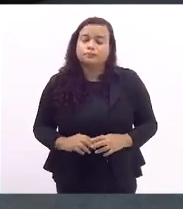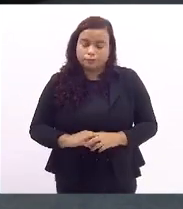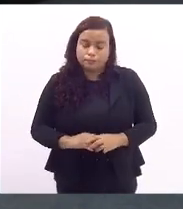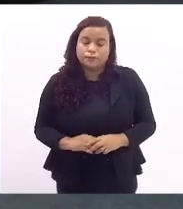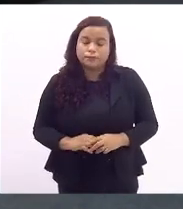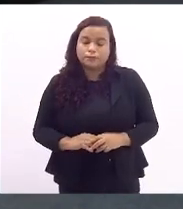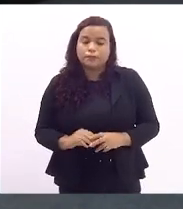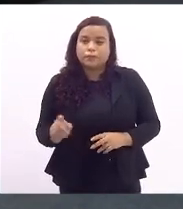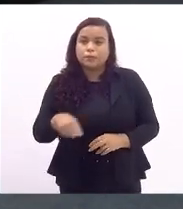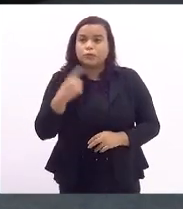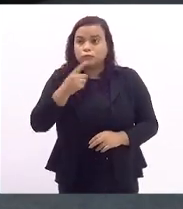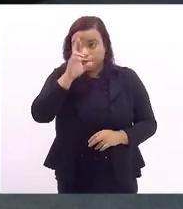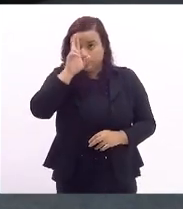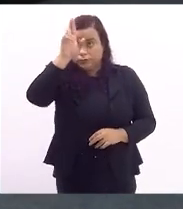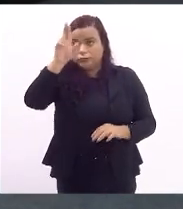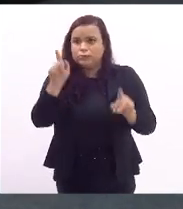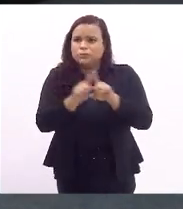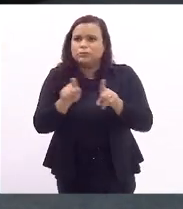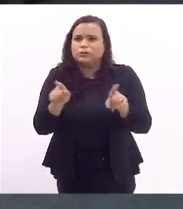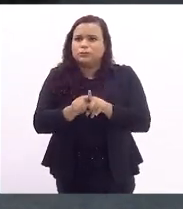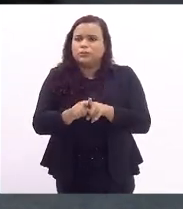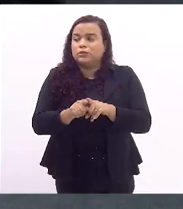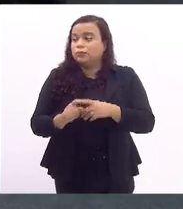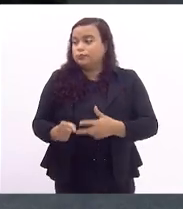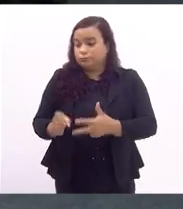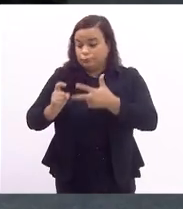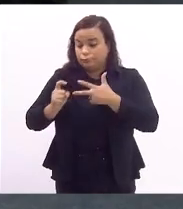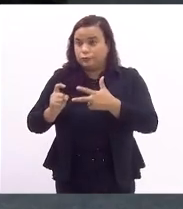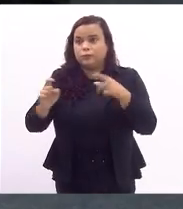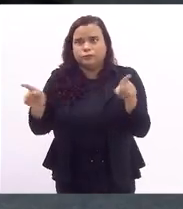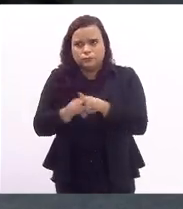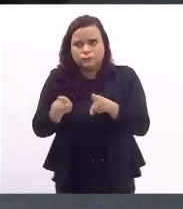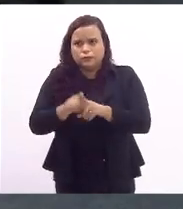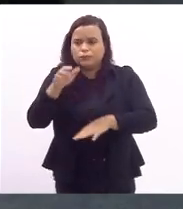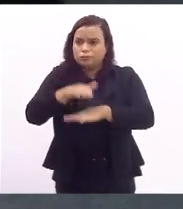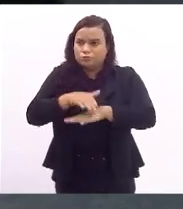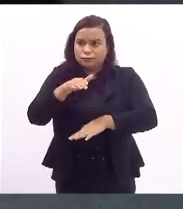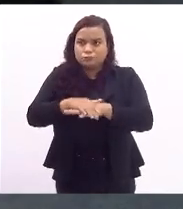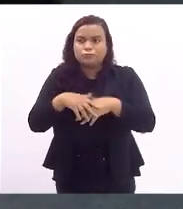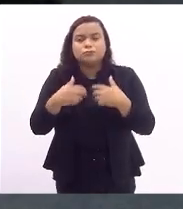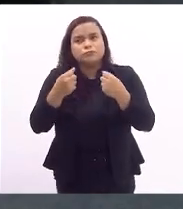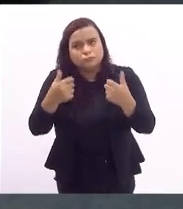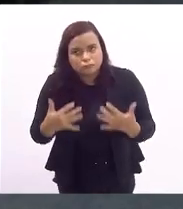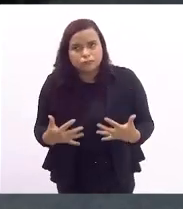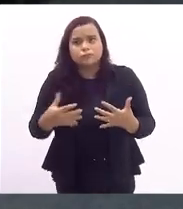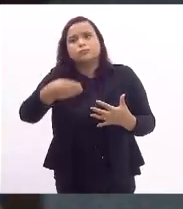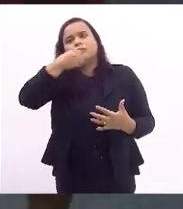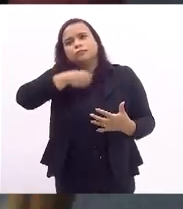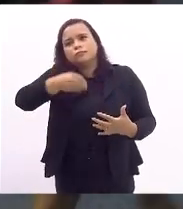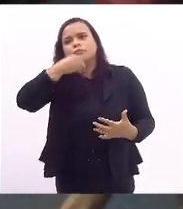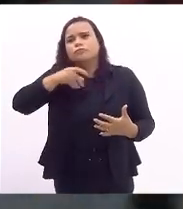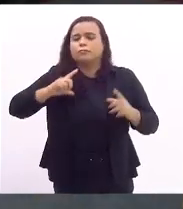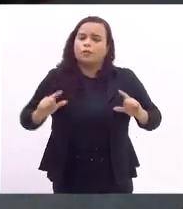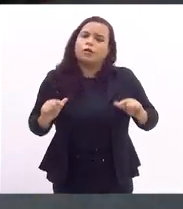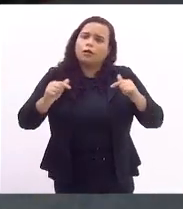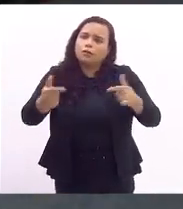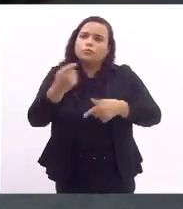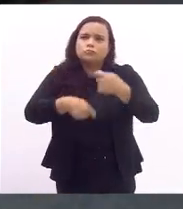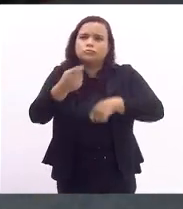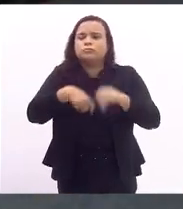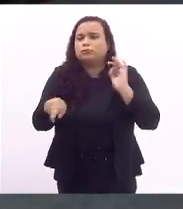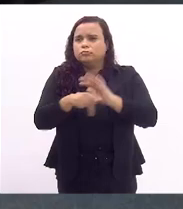E cabe a nós e ao executivo dizer a conveniência oportunidade dos atos